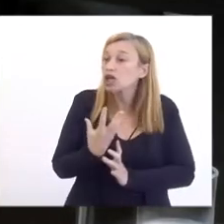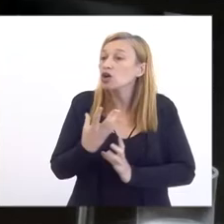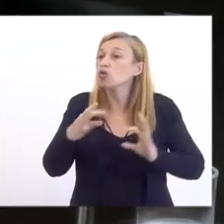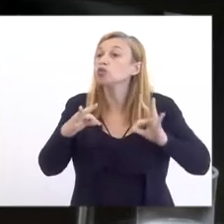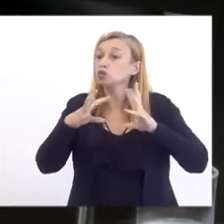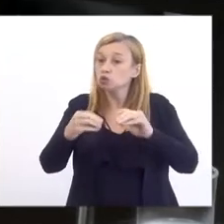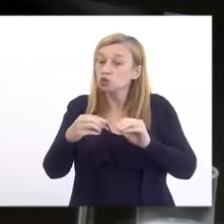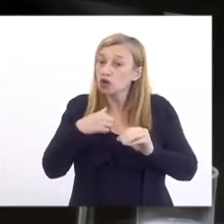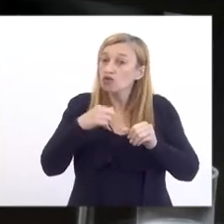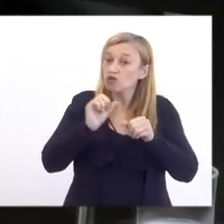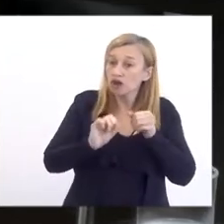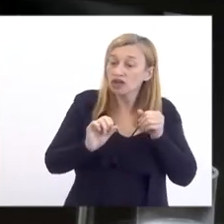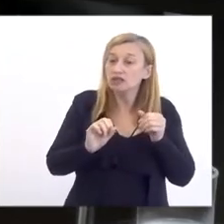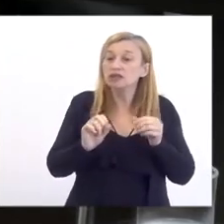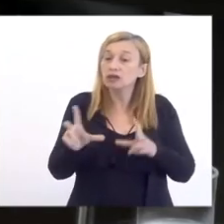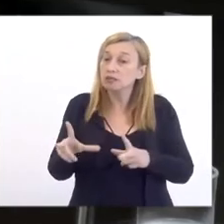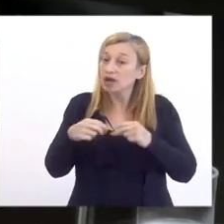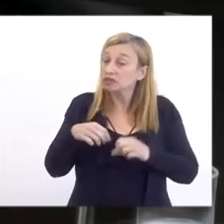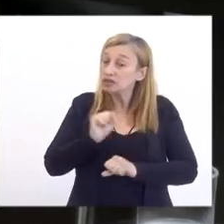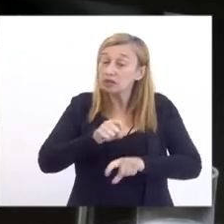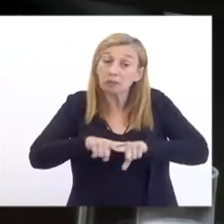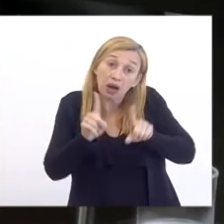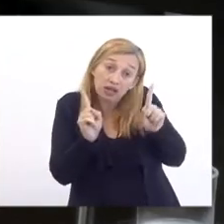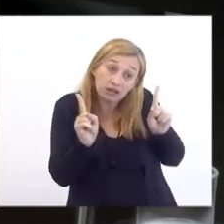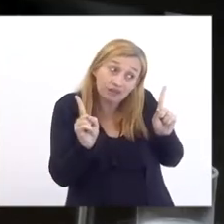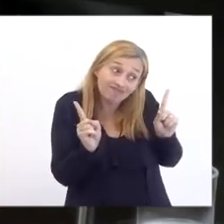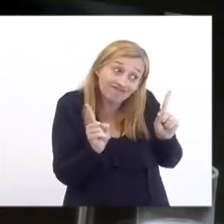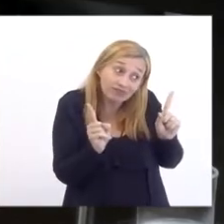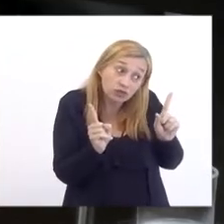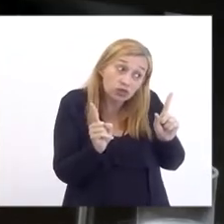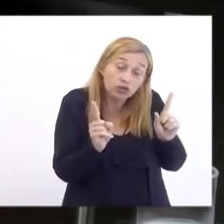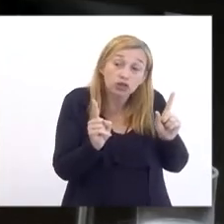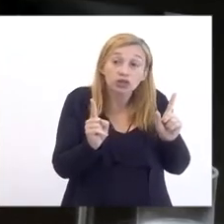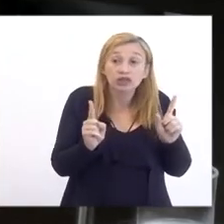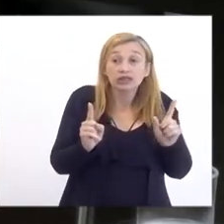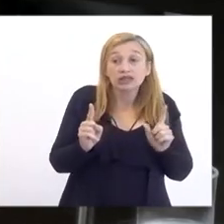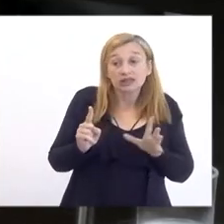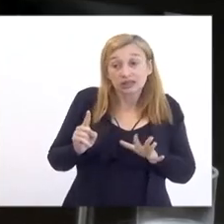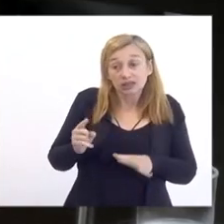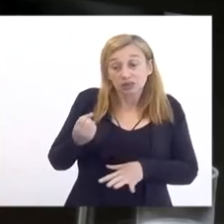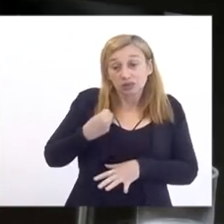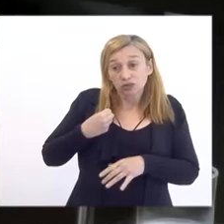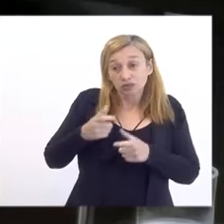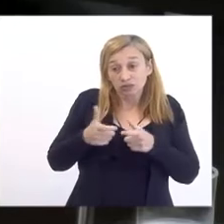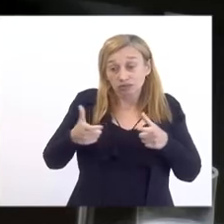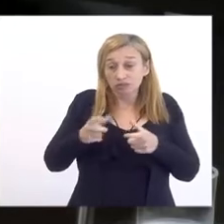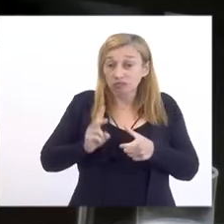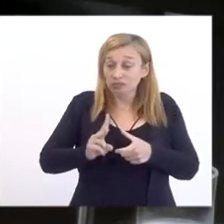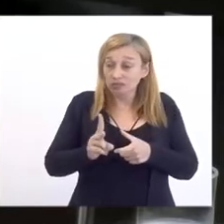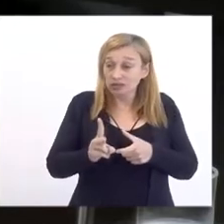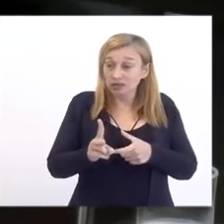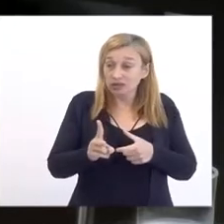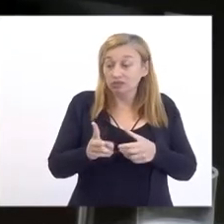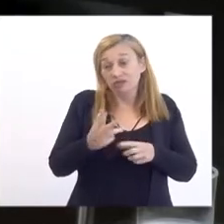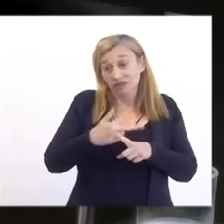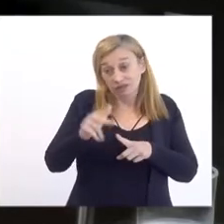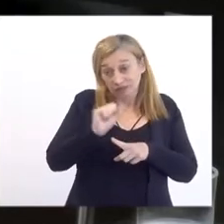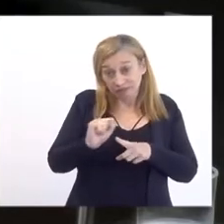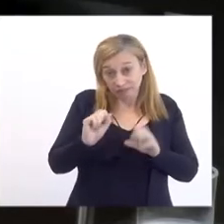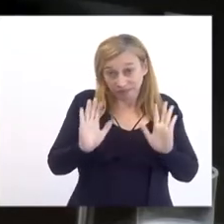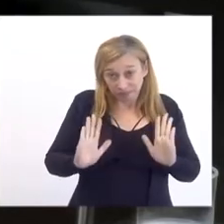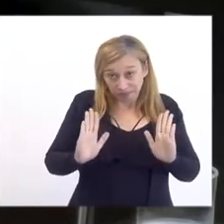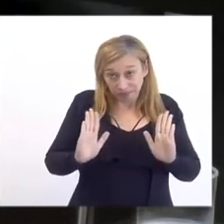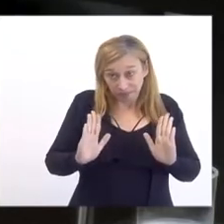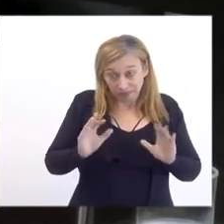faço, eu acho que tem mérito, mas a maioria, para mim, é sempre vencedora.